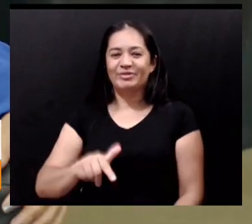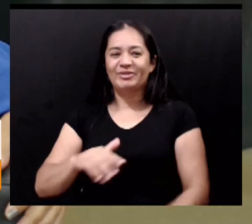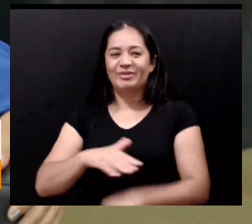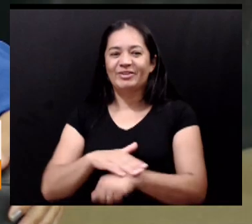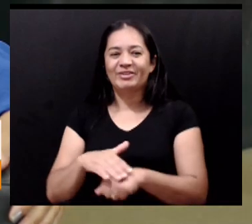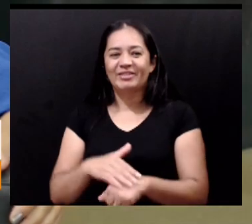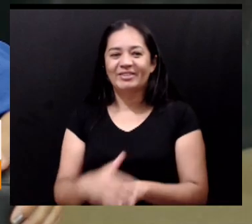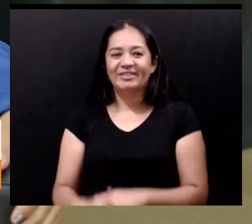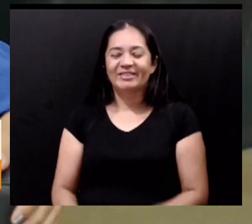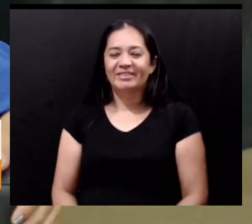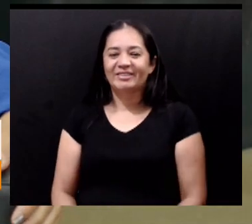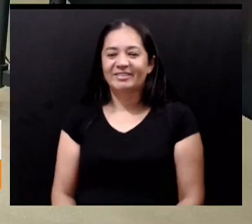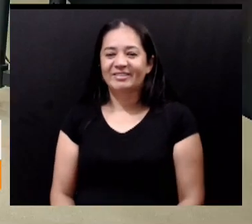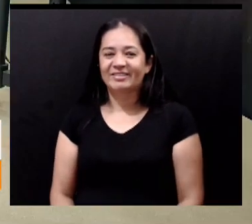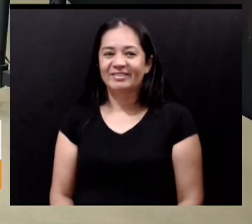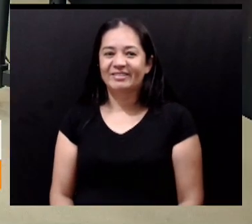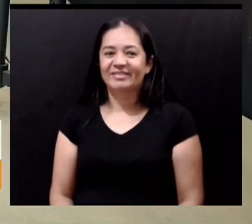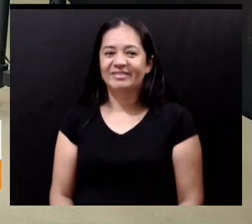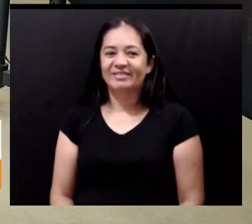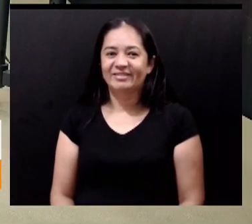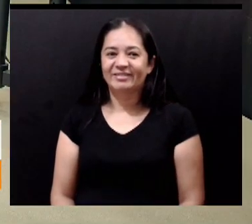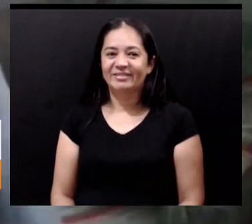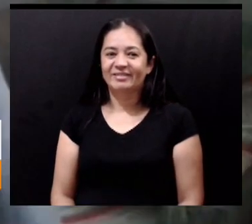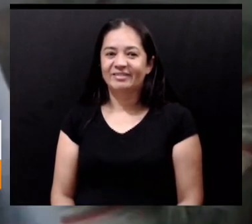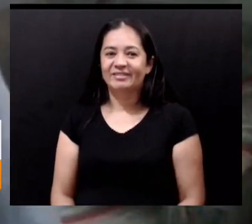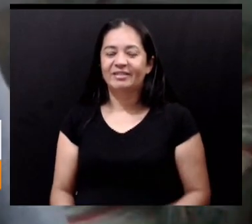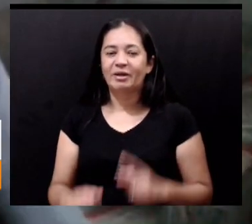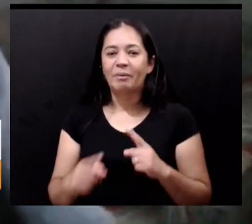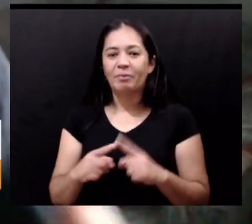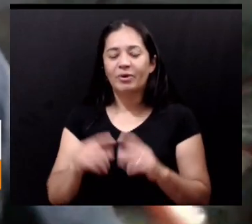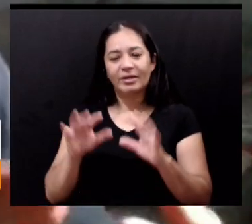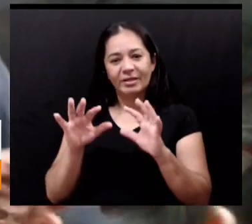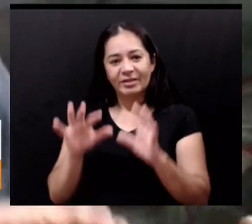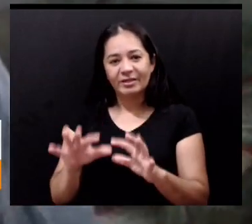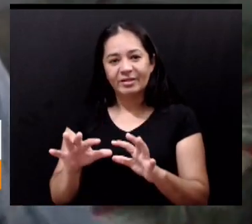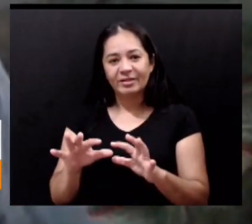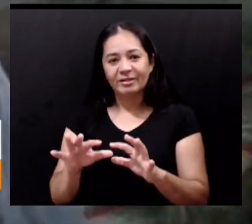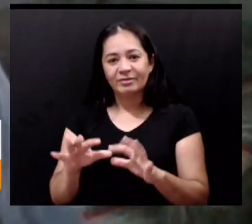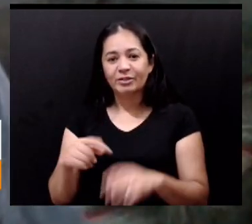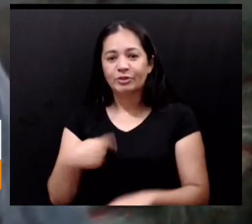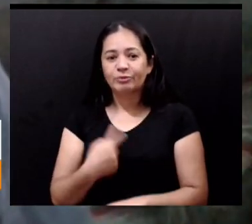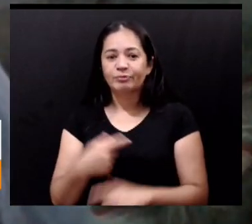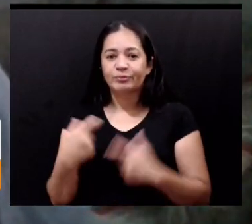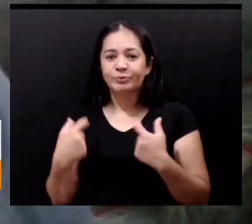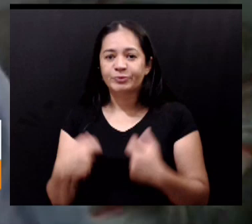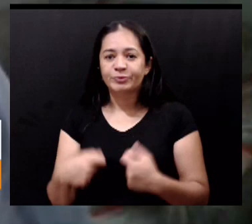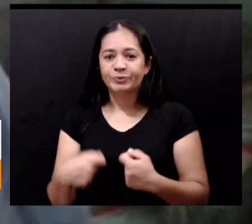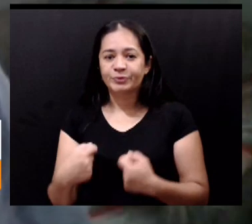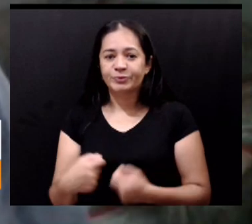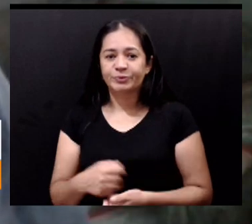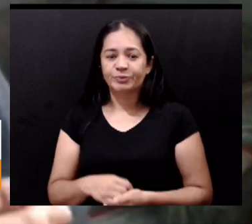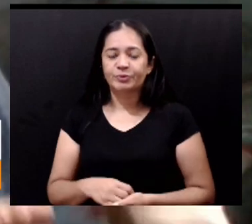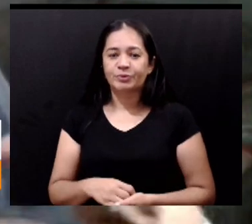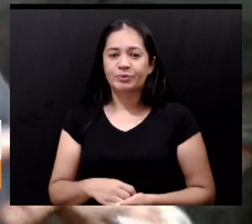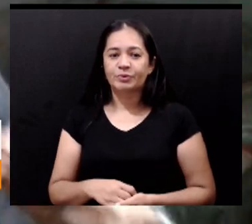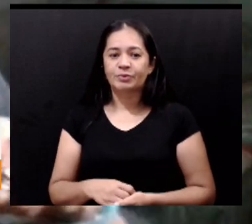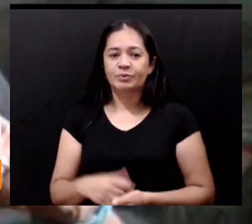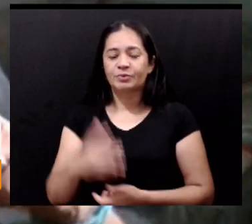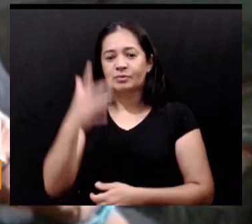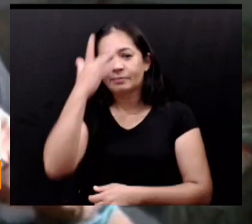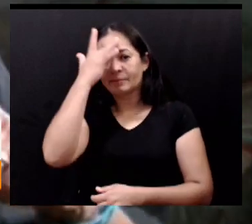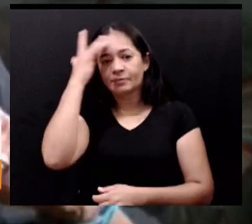conversa. Porque é exatamente isso que nós precisamos, né? A pessoa, esqueci o nome da pessoa